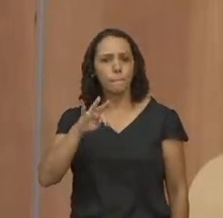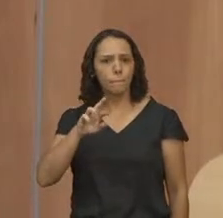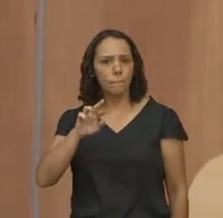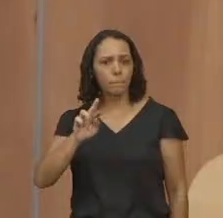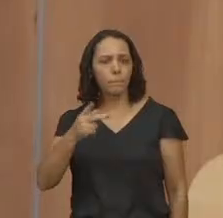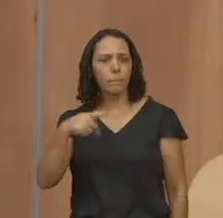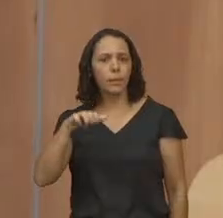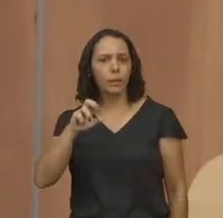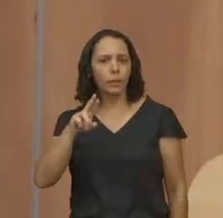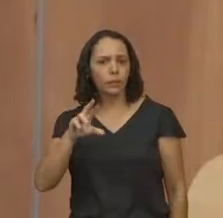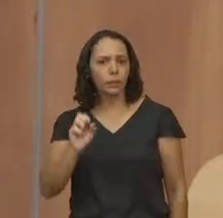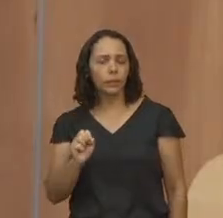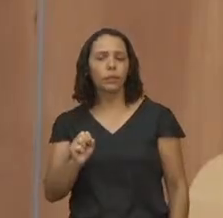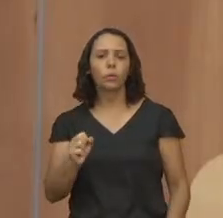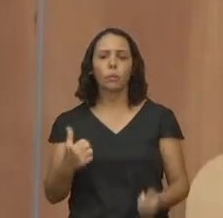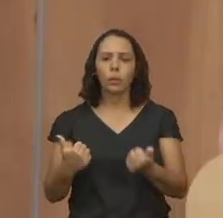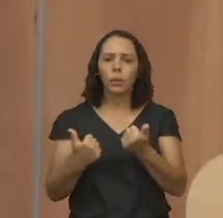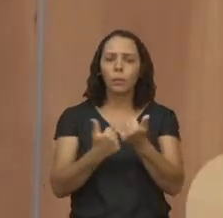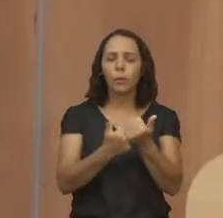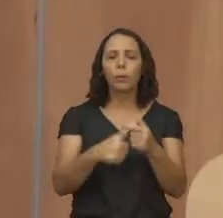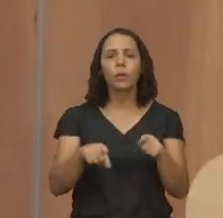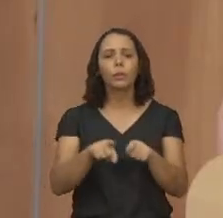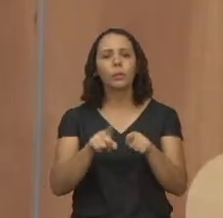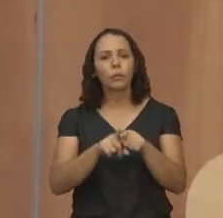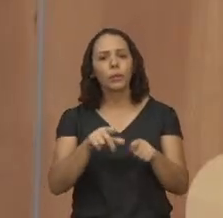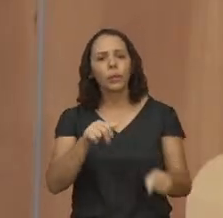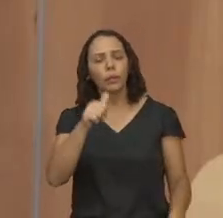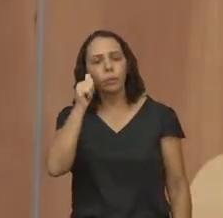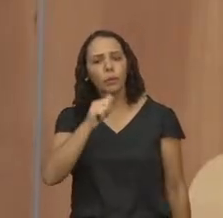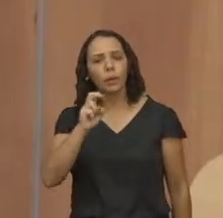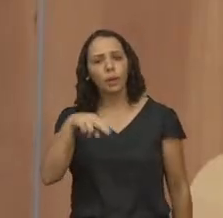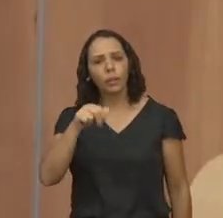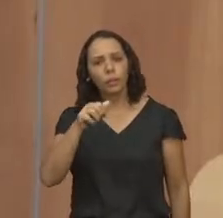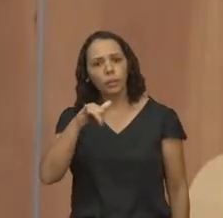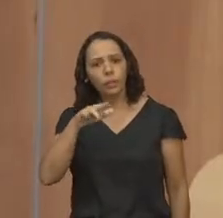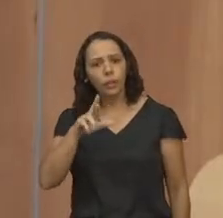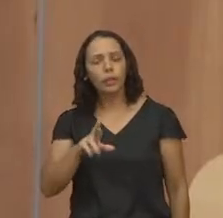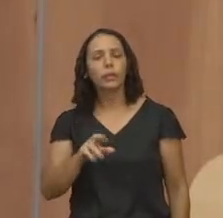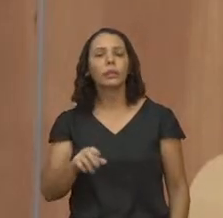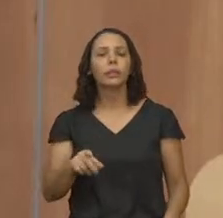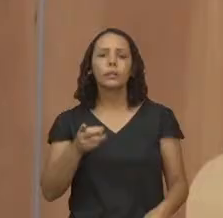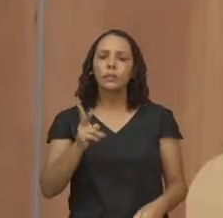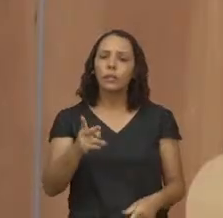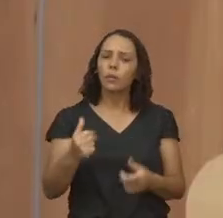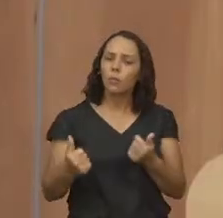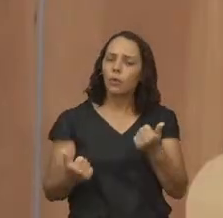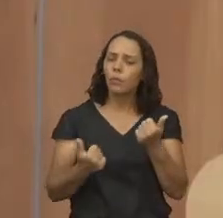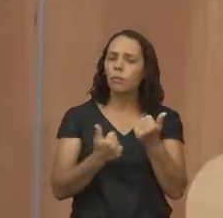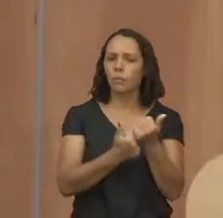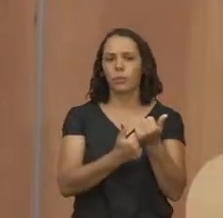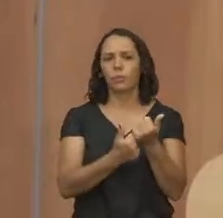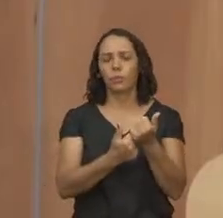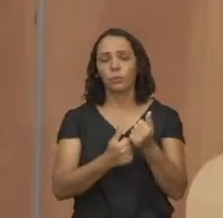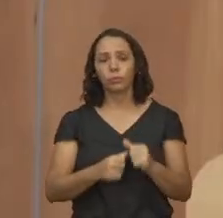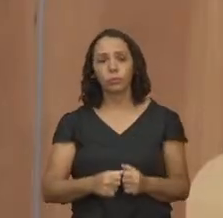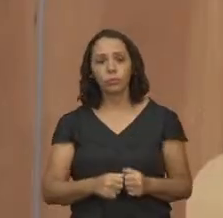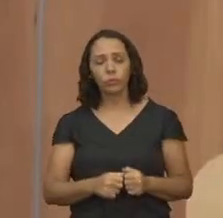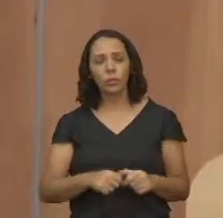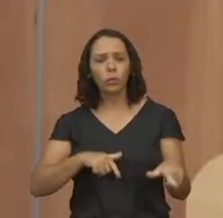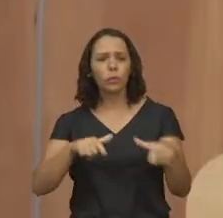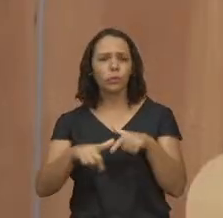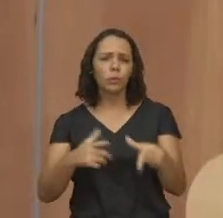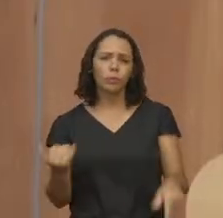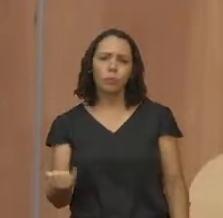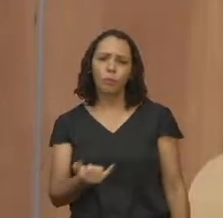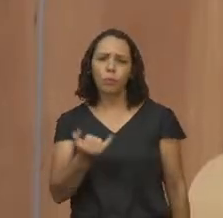nessa propositura. Também a Solange, que não pôde estar aqui presente, né? Então a gente vê que é um trabalho que é fundamental para a cidade e a gente visa o respeito